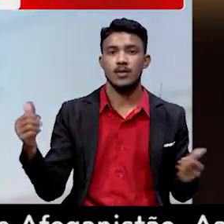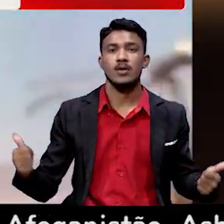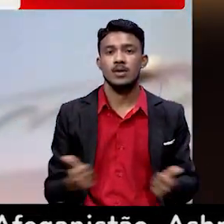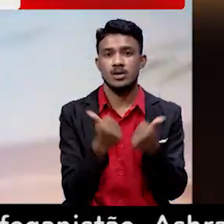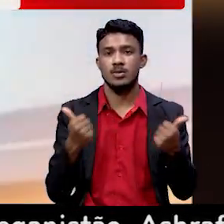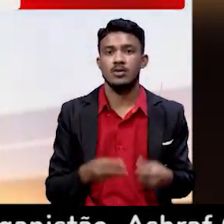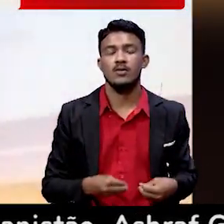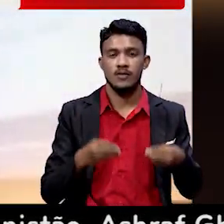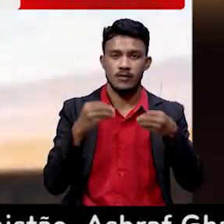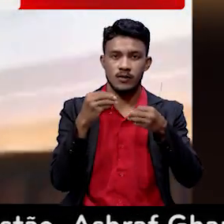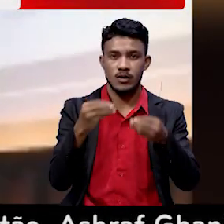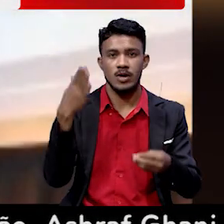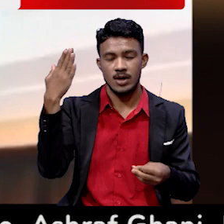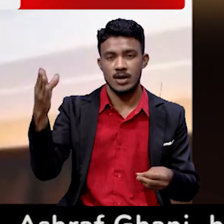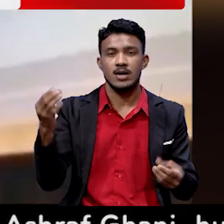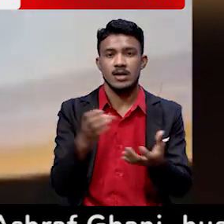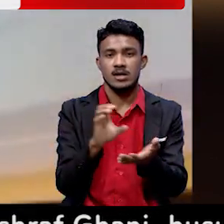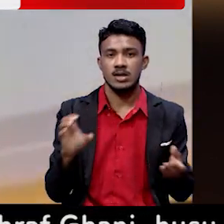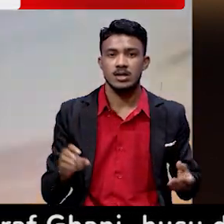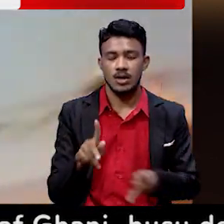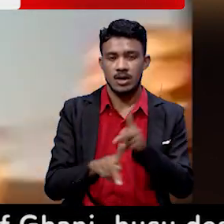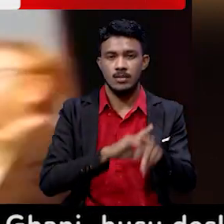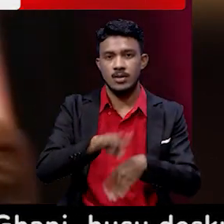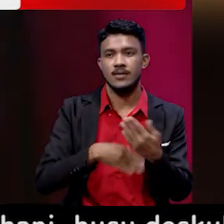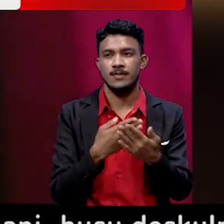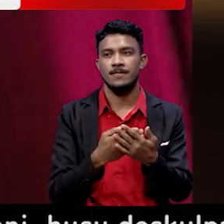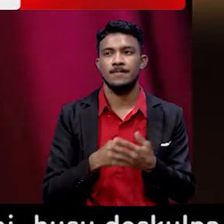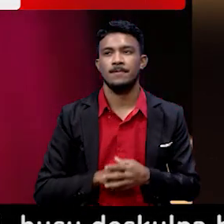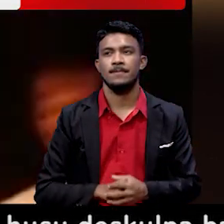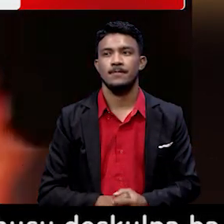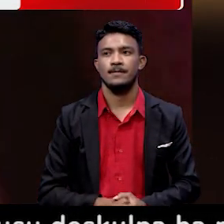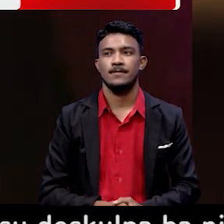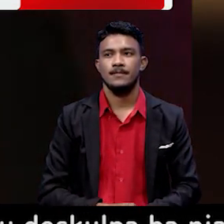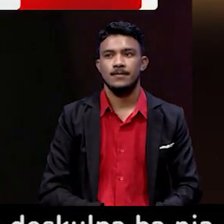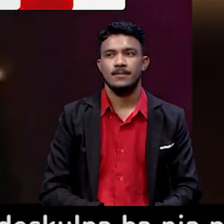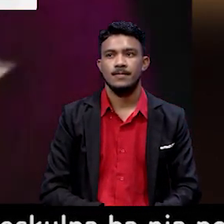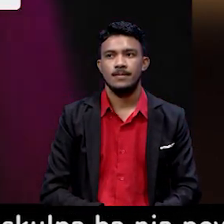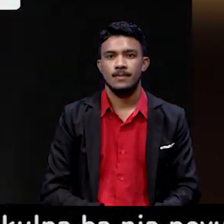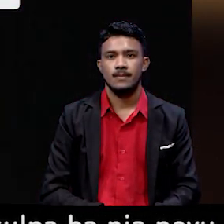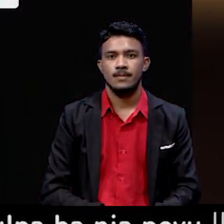aconselhamento iha centro comunitário. Leopoldina de Carvalho, Ziemen.